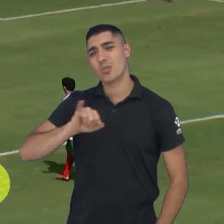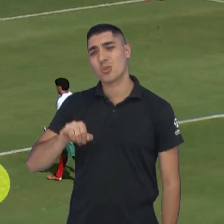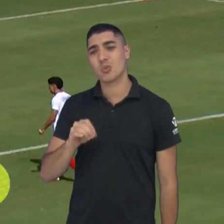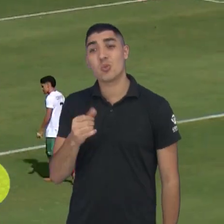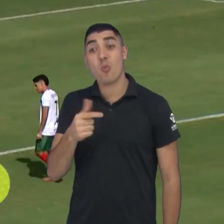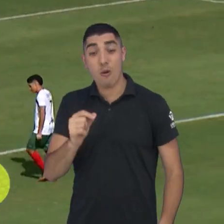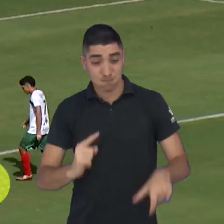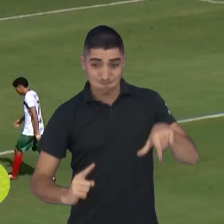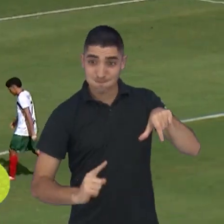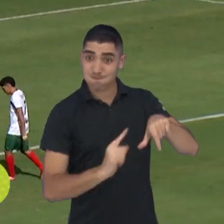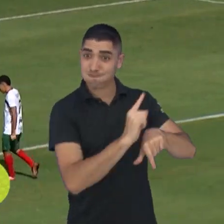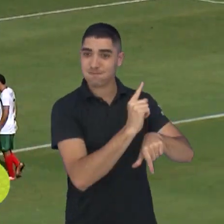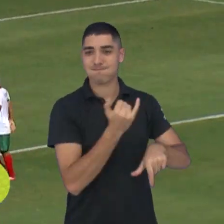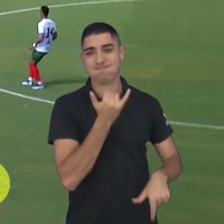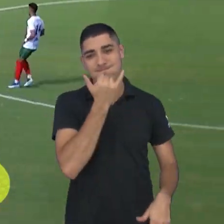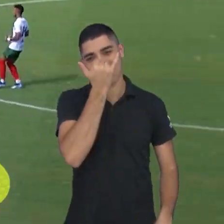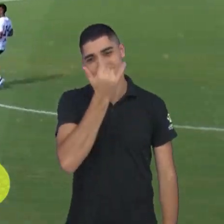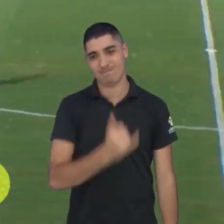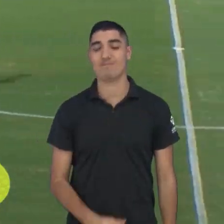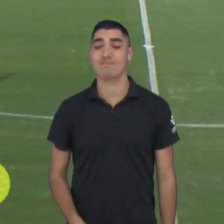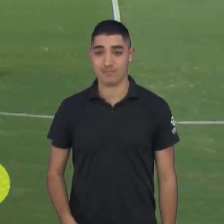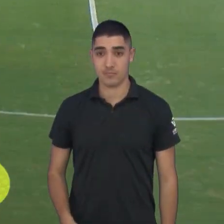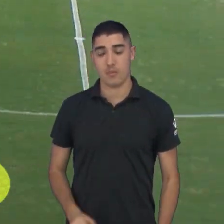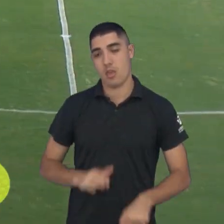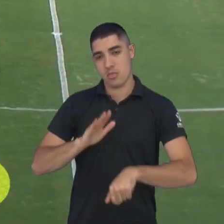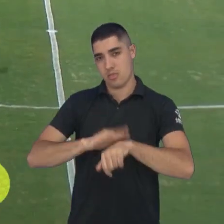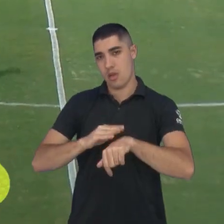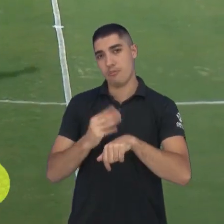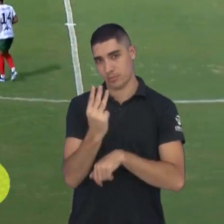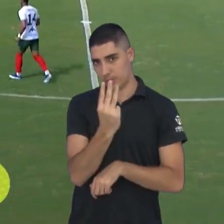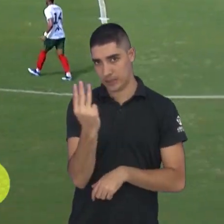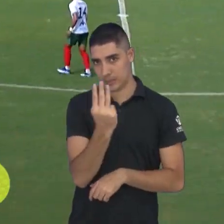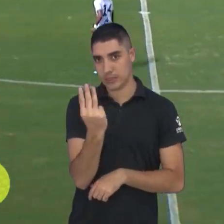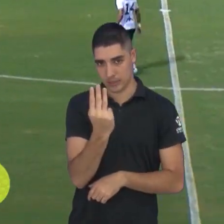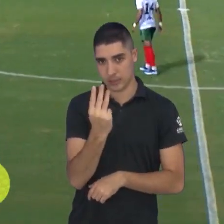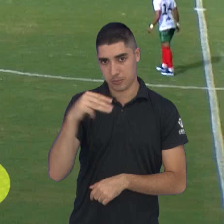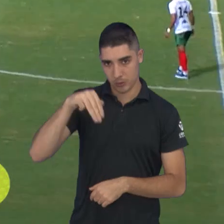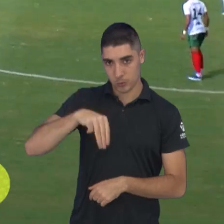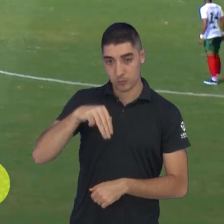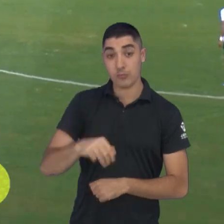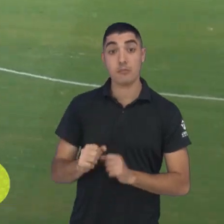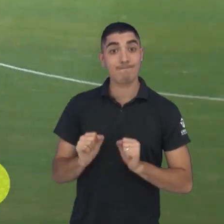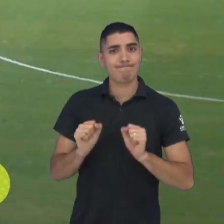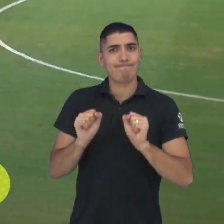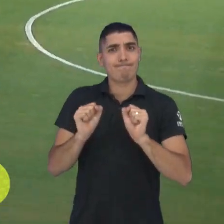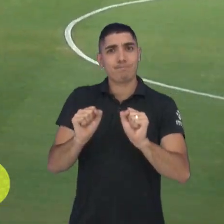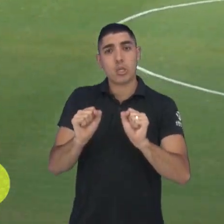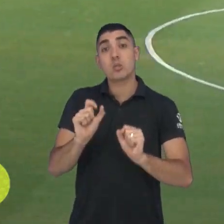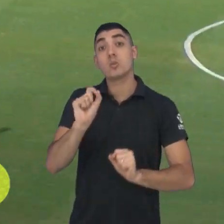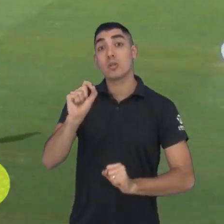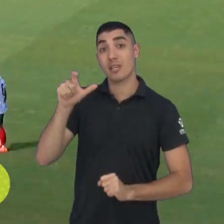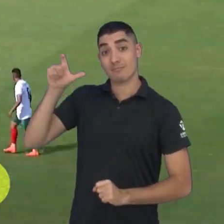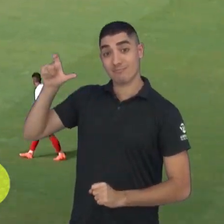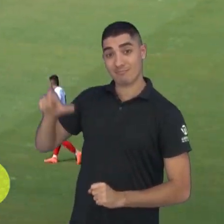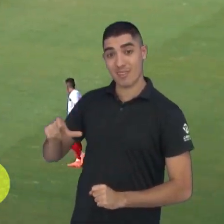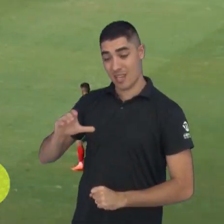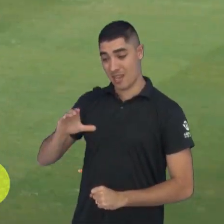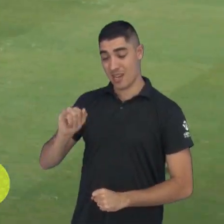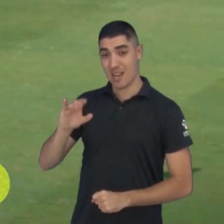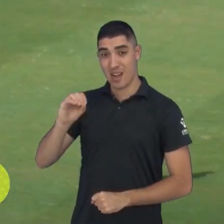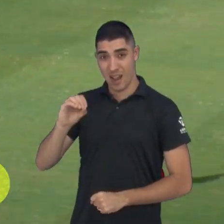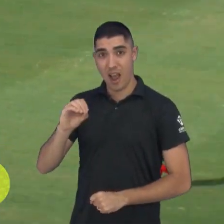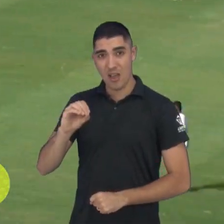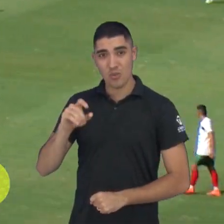para fora a virada do São José. Aos 33, o lance que pode ter tirado Caio César do campeonato.